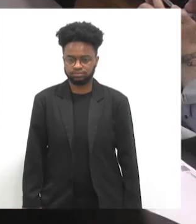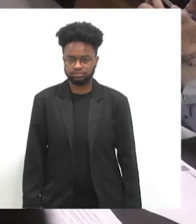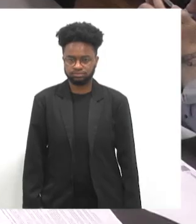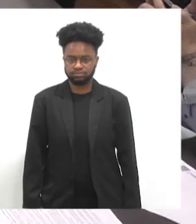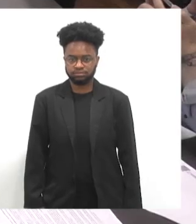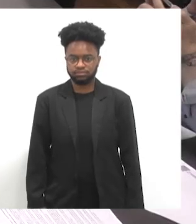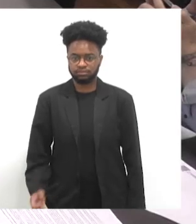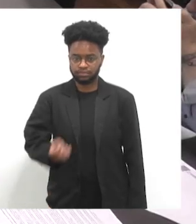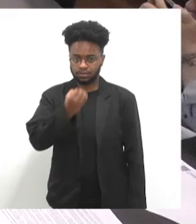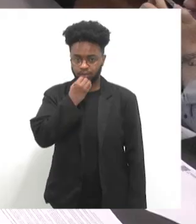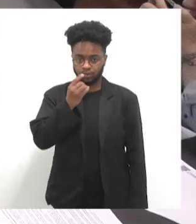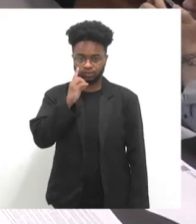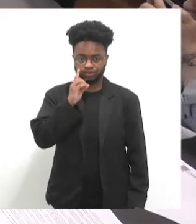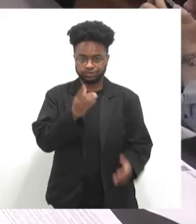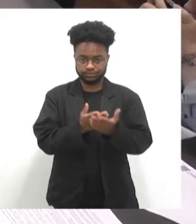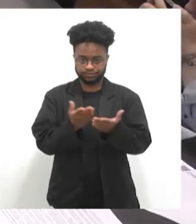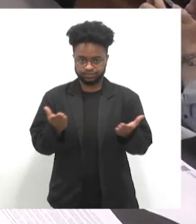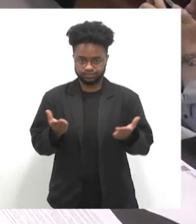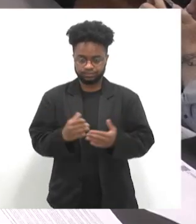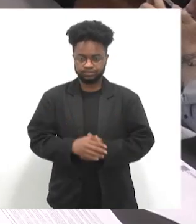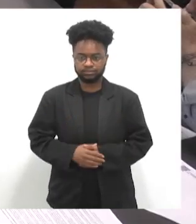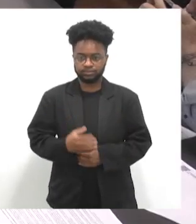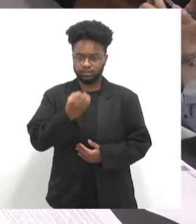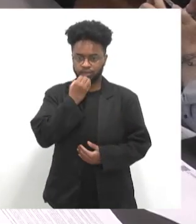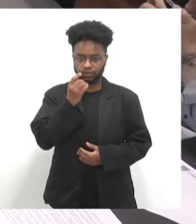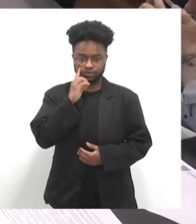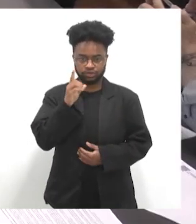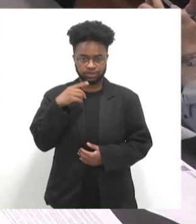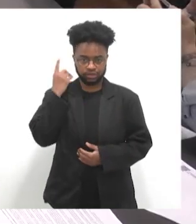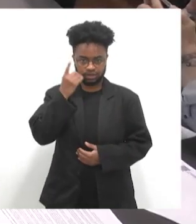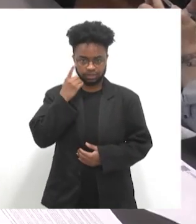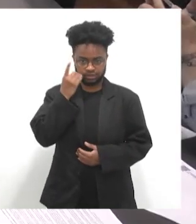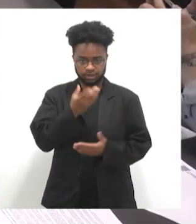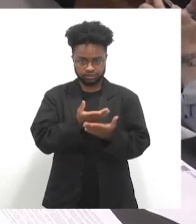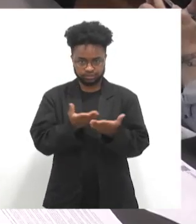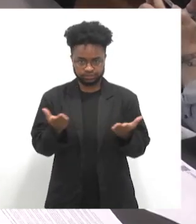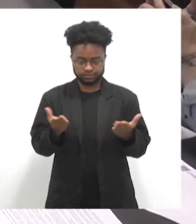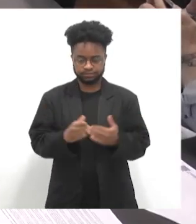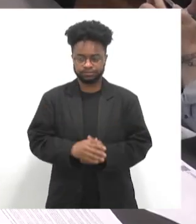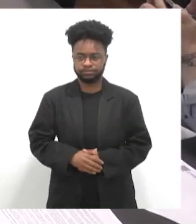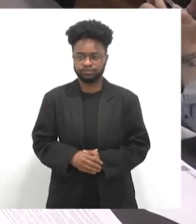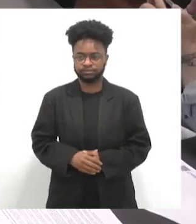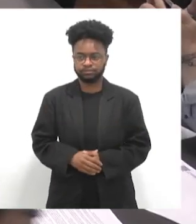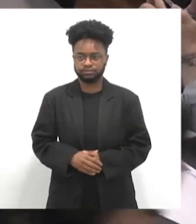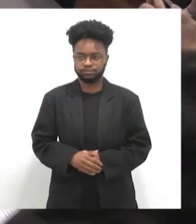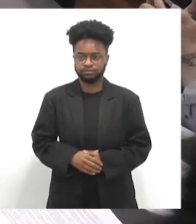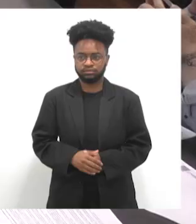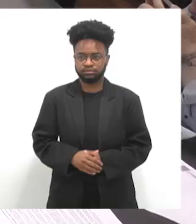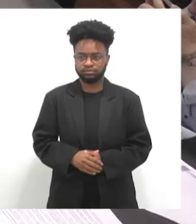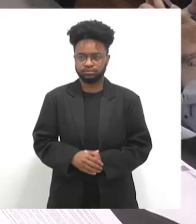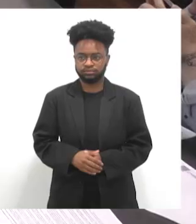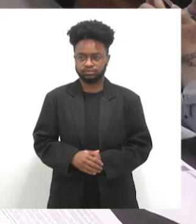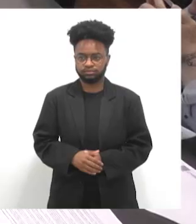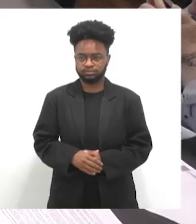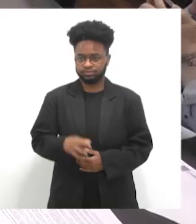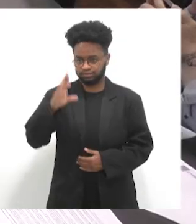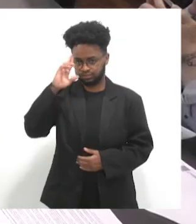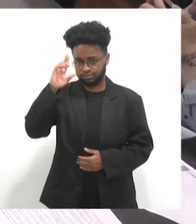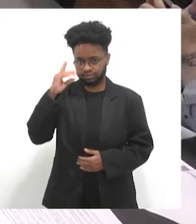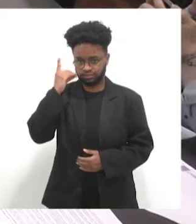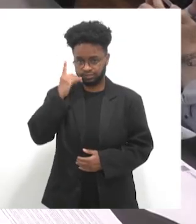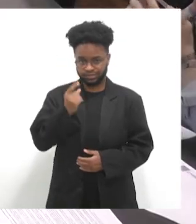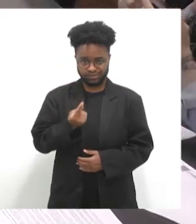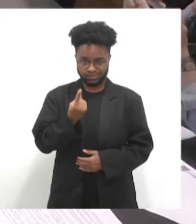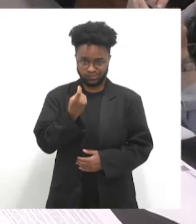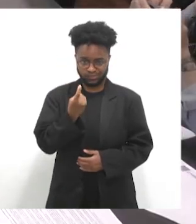Bom dia a todos. Bom dia, deputados, senhores deputados, senhoras deputadas, quer dizer, senhora deputada que está conosco aqui,